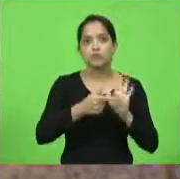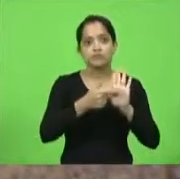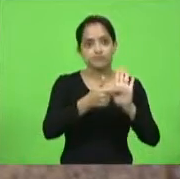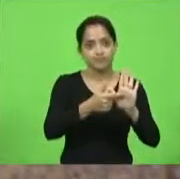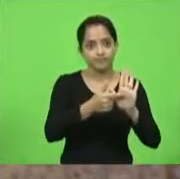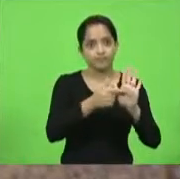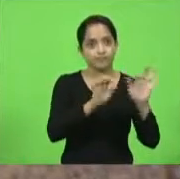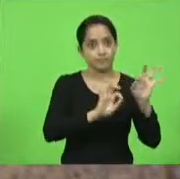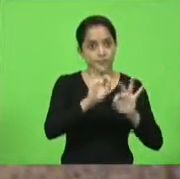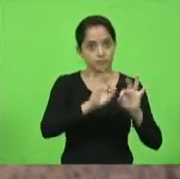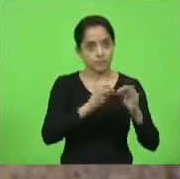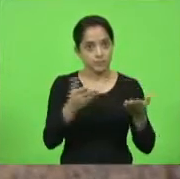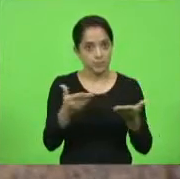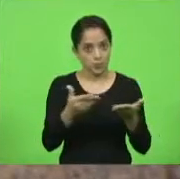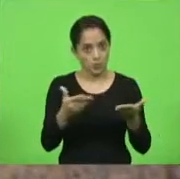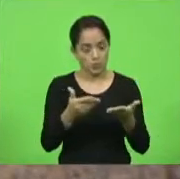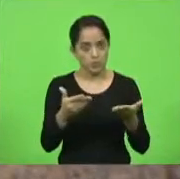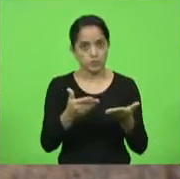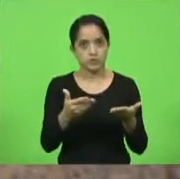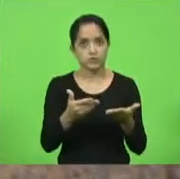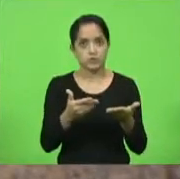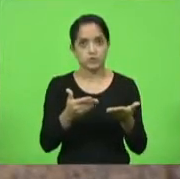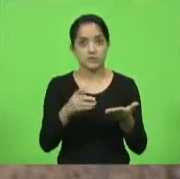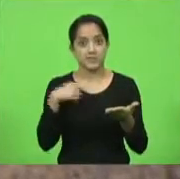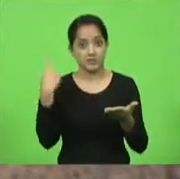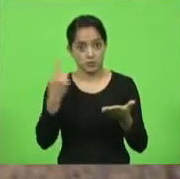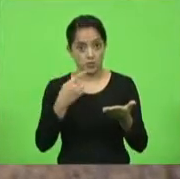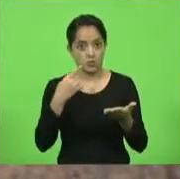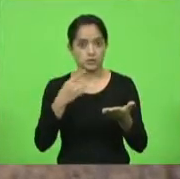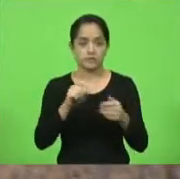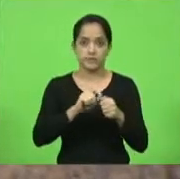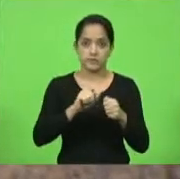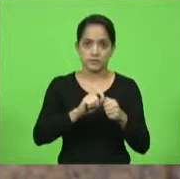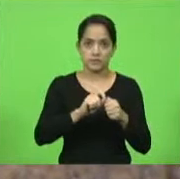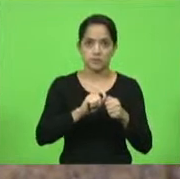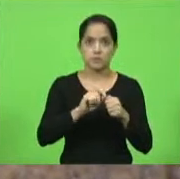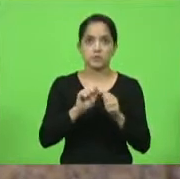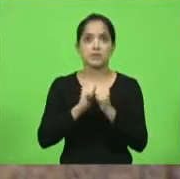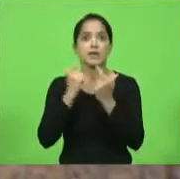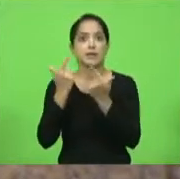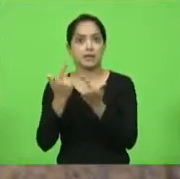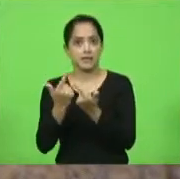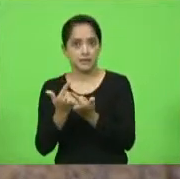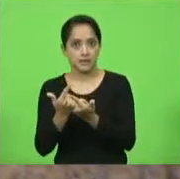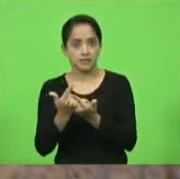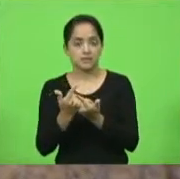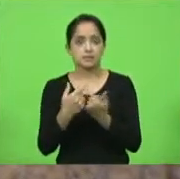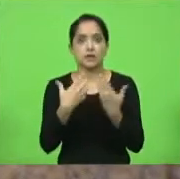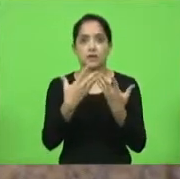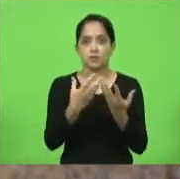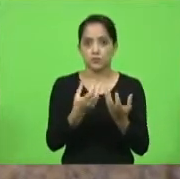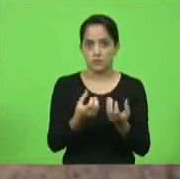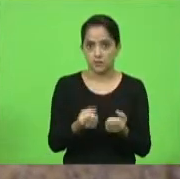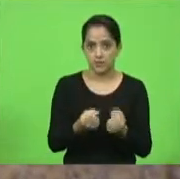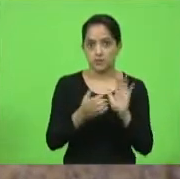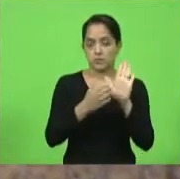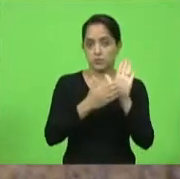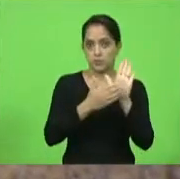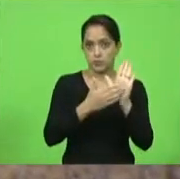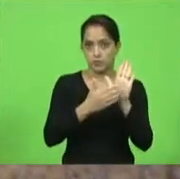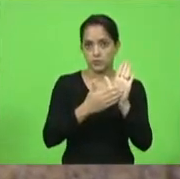feitas. Hoje é assim que nós, deputados, fazemos. A Lesc, acolhendo proposição, neste caso, a proposição